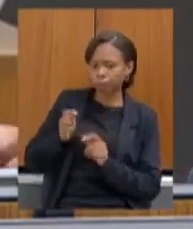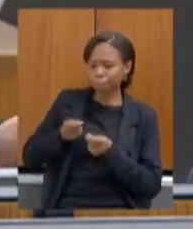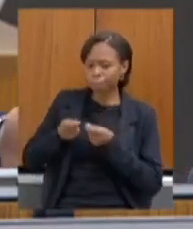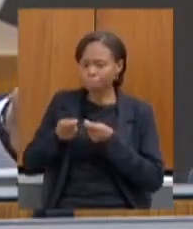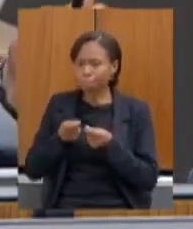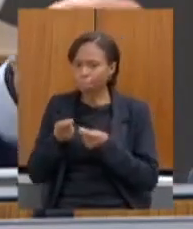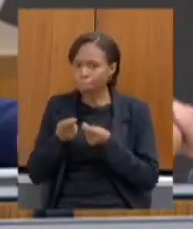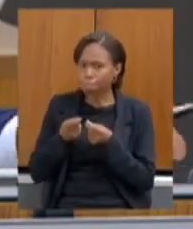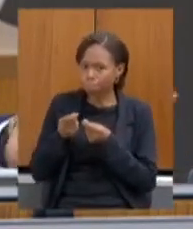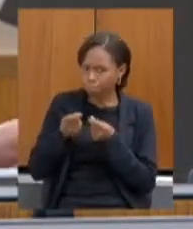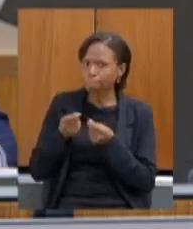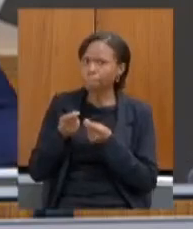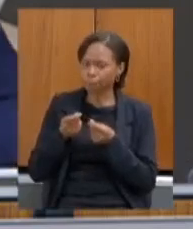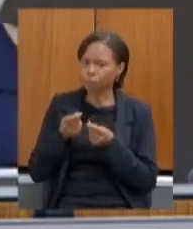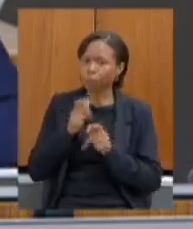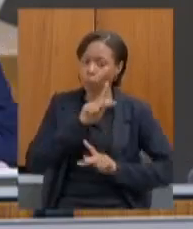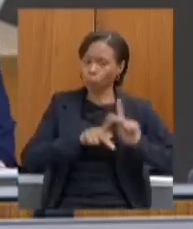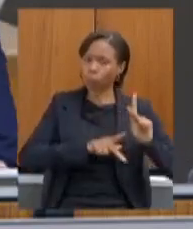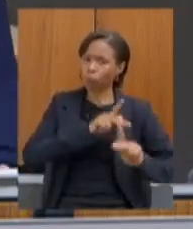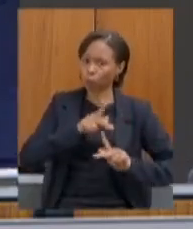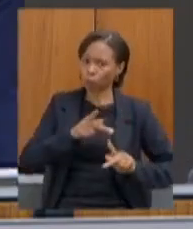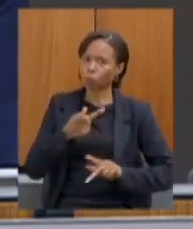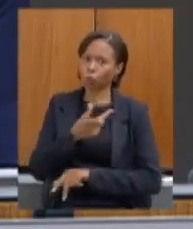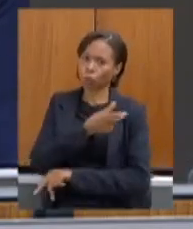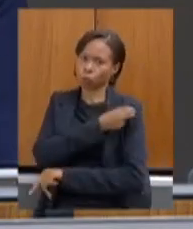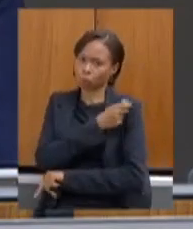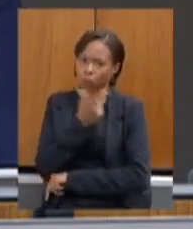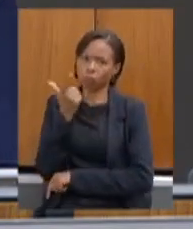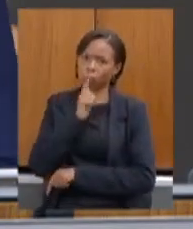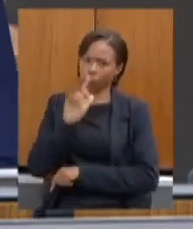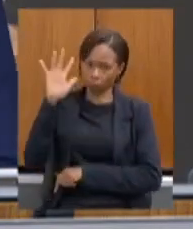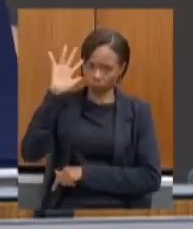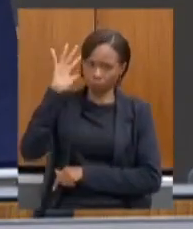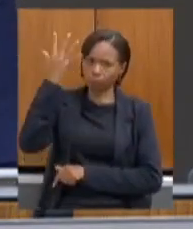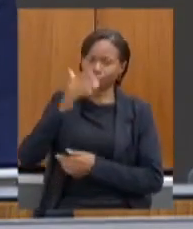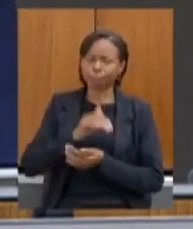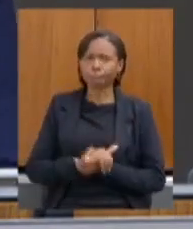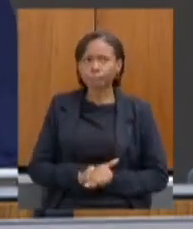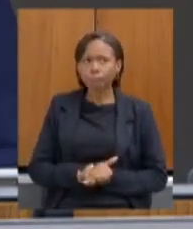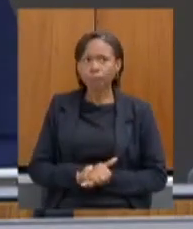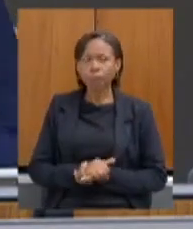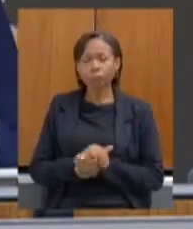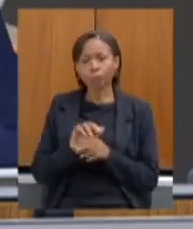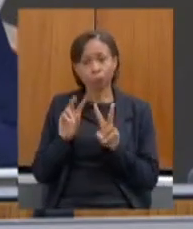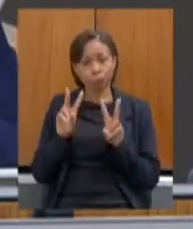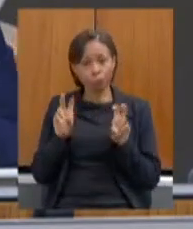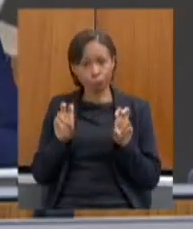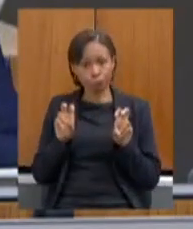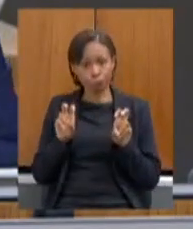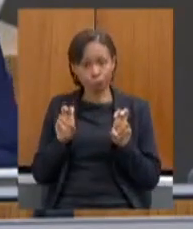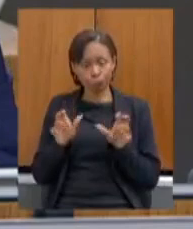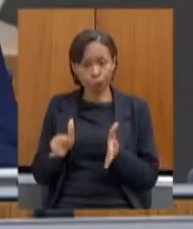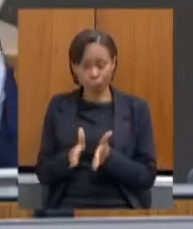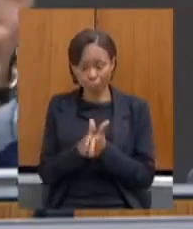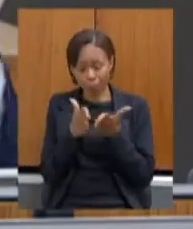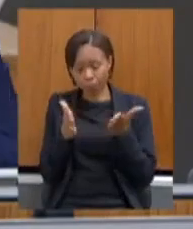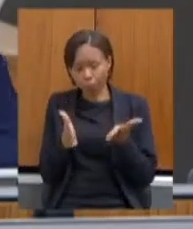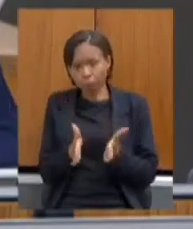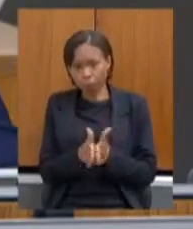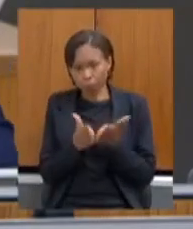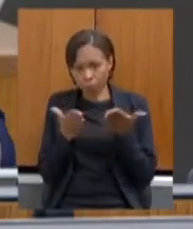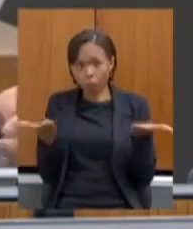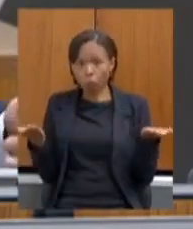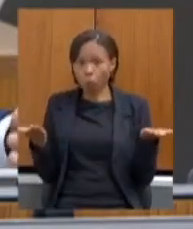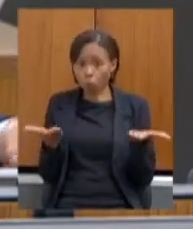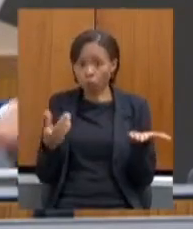é, sim, a verdadeira solução. Sobre a questão da pobreza, deputado André Quintão, nós temos hoje, além do auxílio